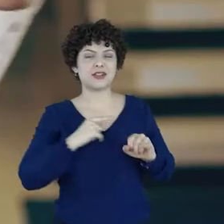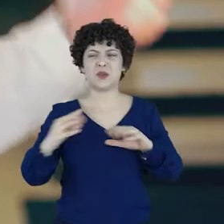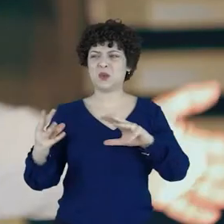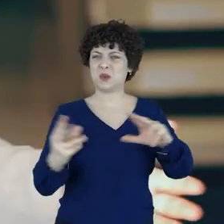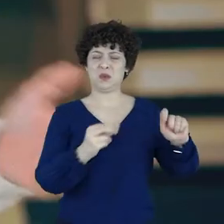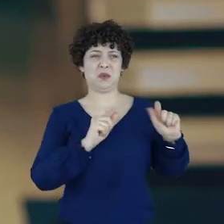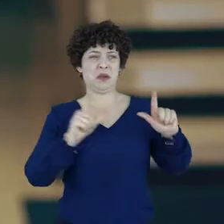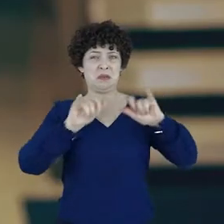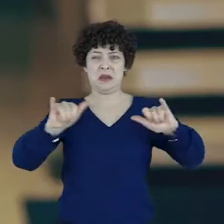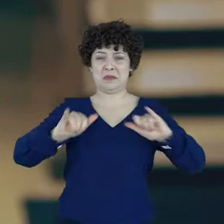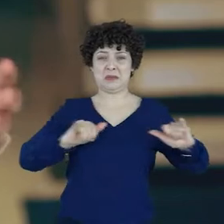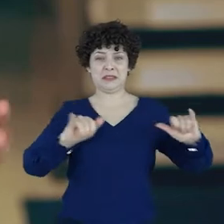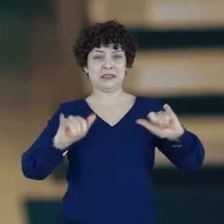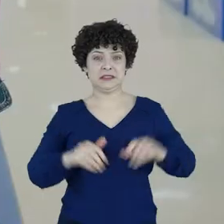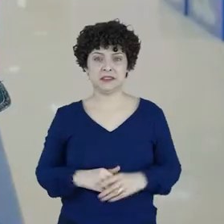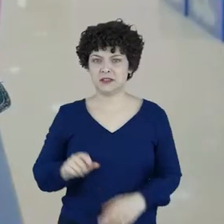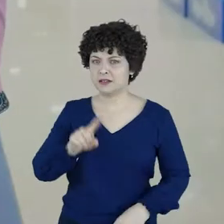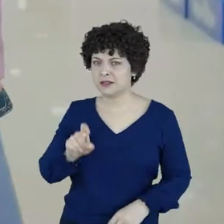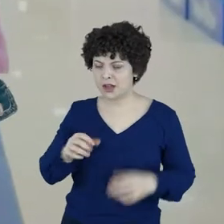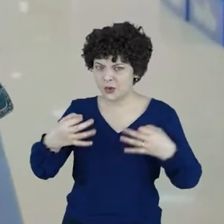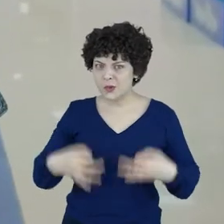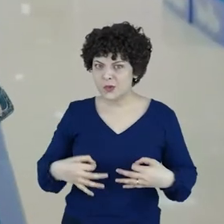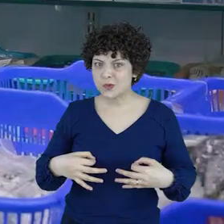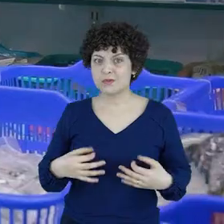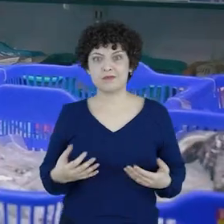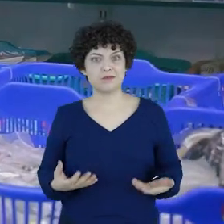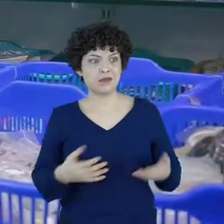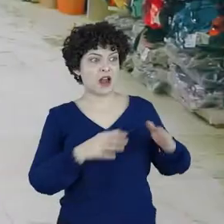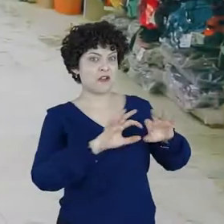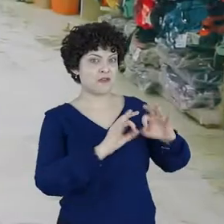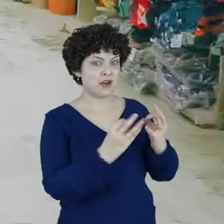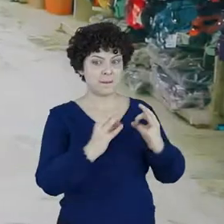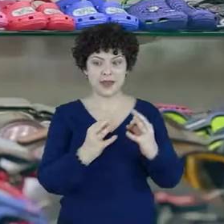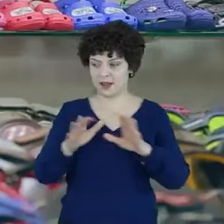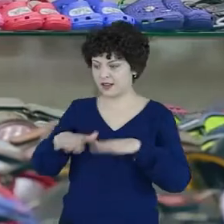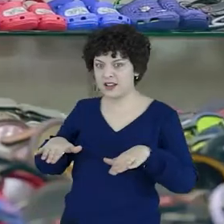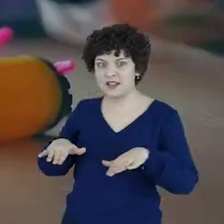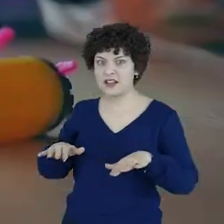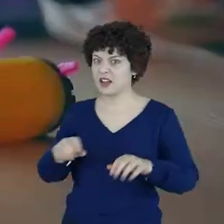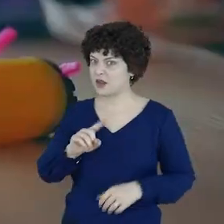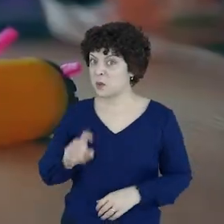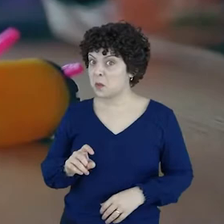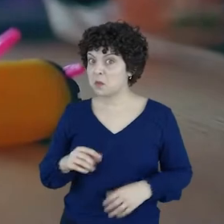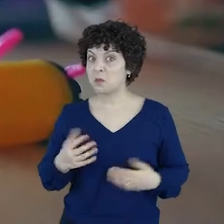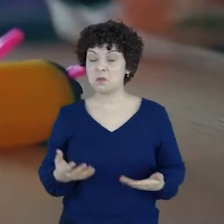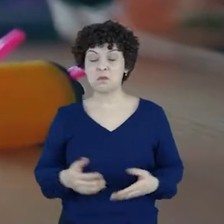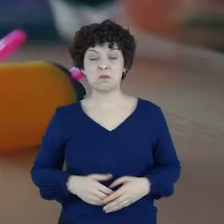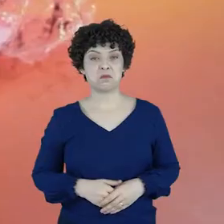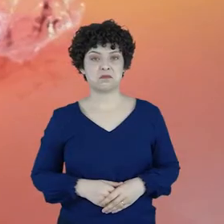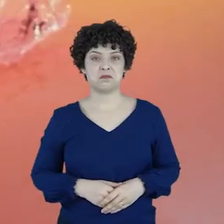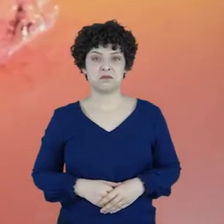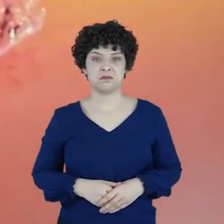calle, está en el internet, está por todos lados. ¿Será que eso es justo? Tanto con las familias, quanto con las propias